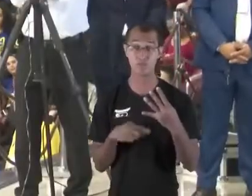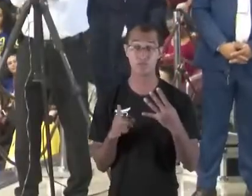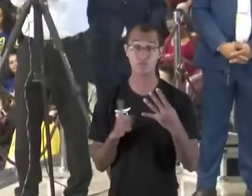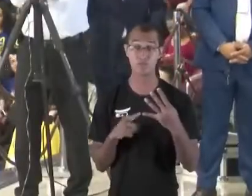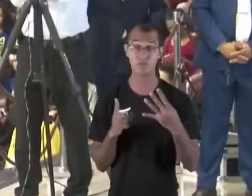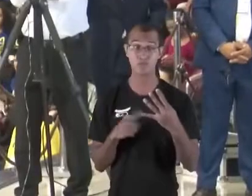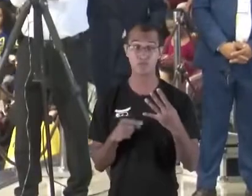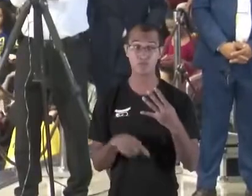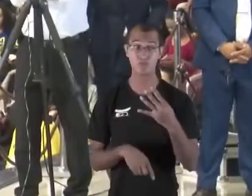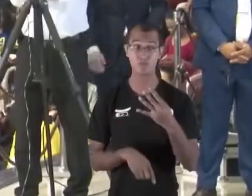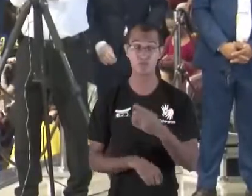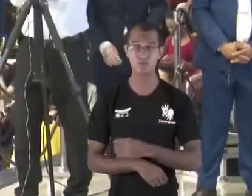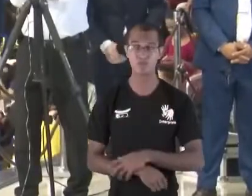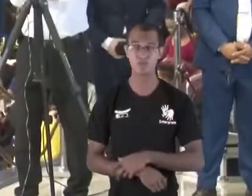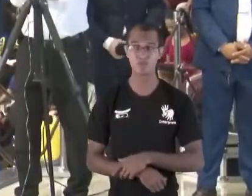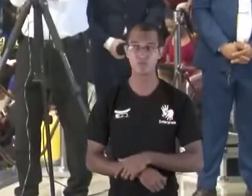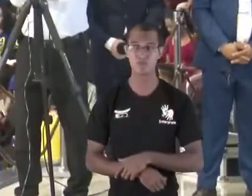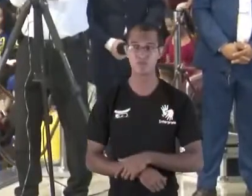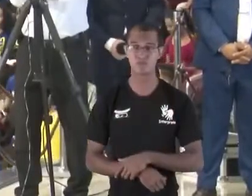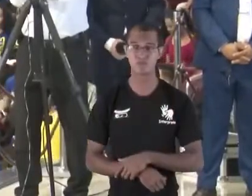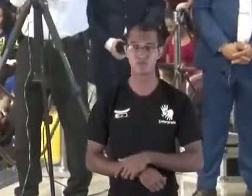verso 12.